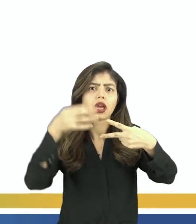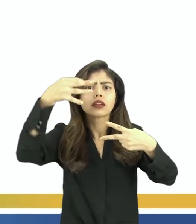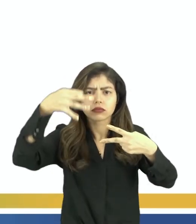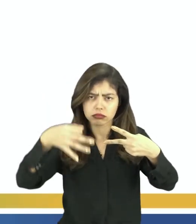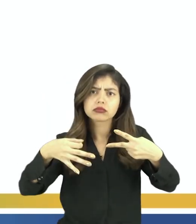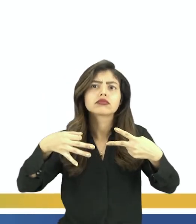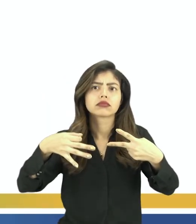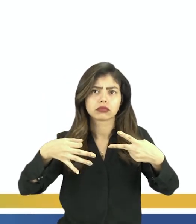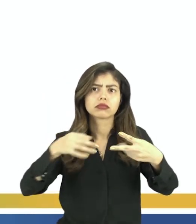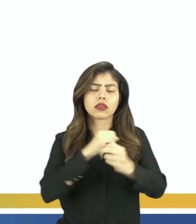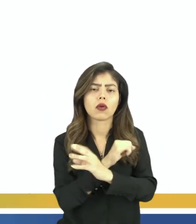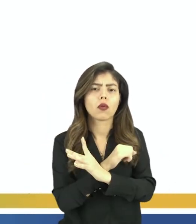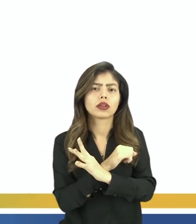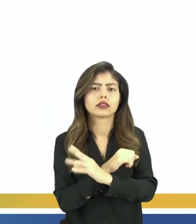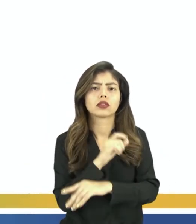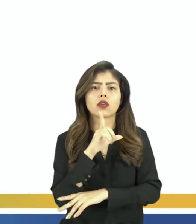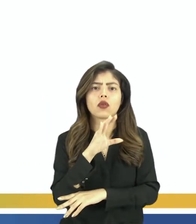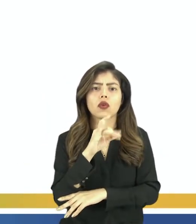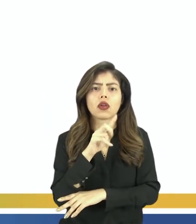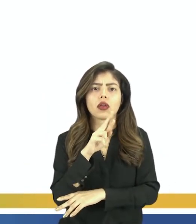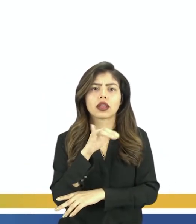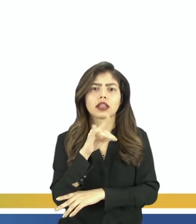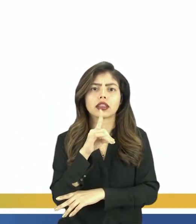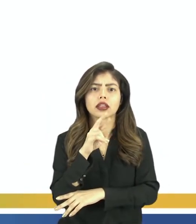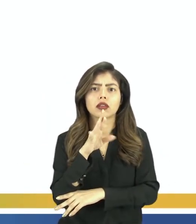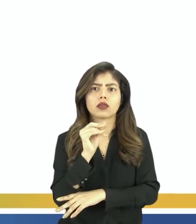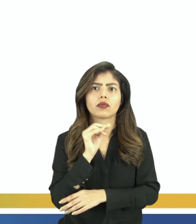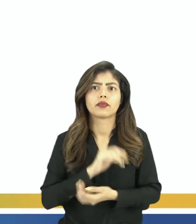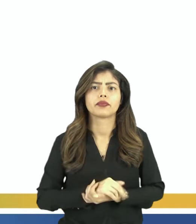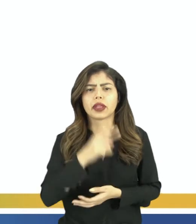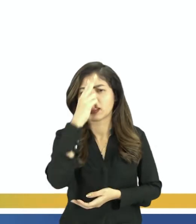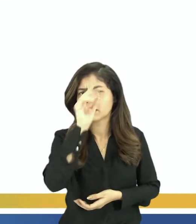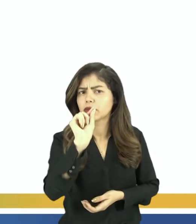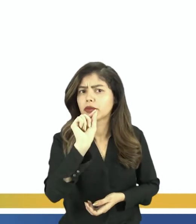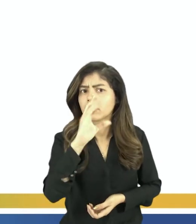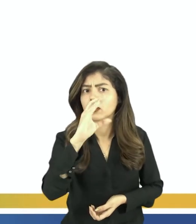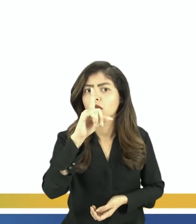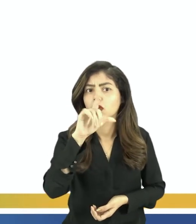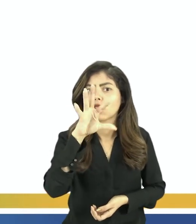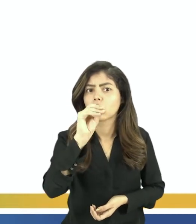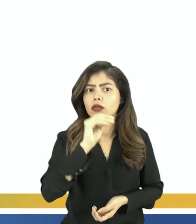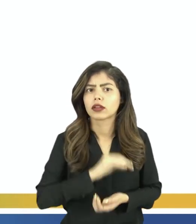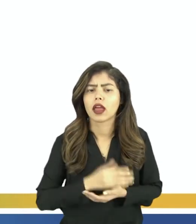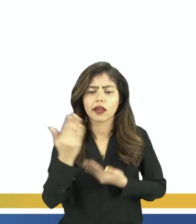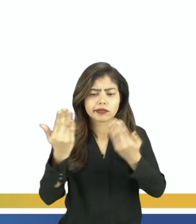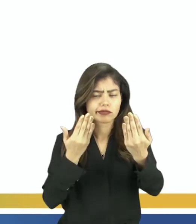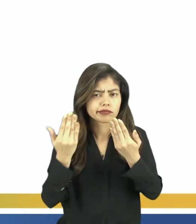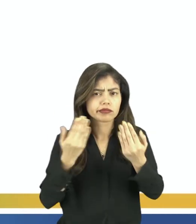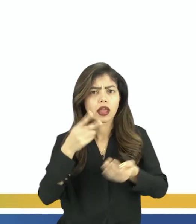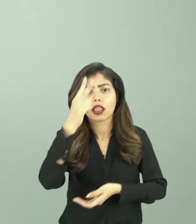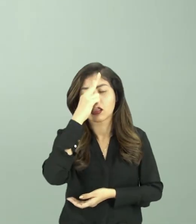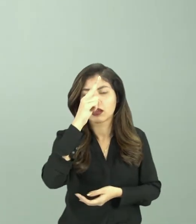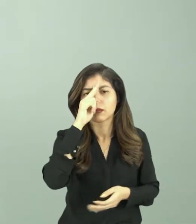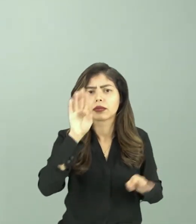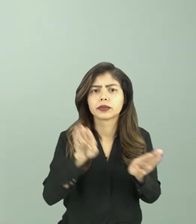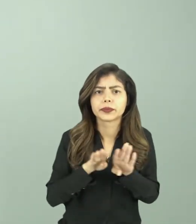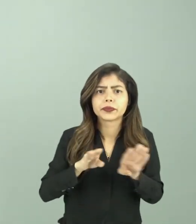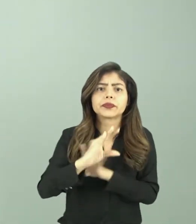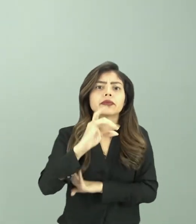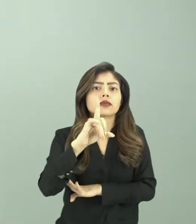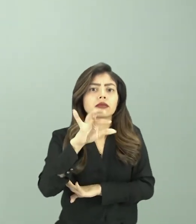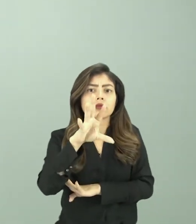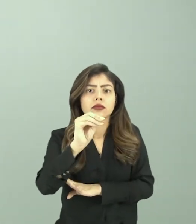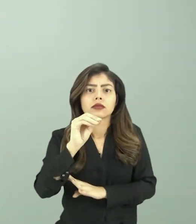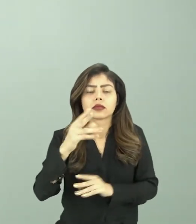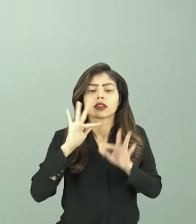o ácido clorídrico? Clorídrico lembra cloro, e aí você precisa estar associando e lembrar que o cloro,